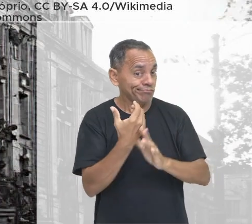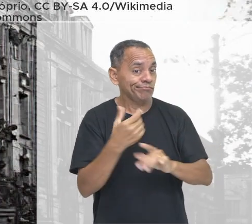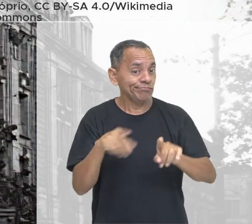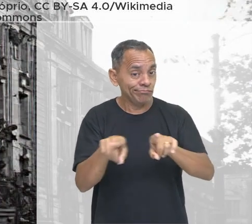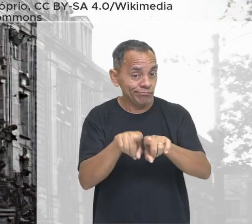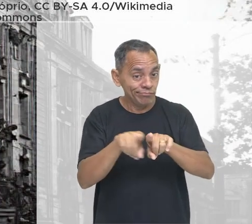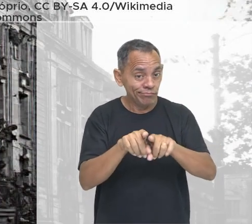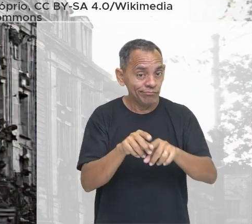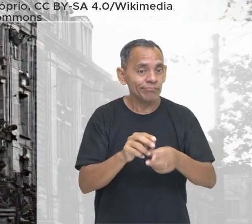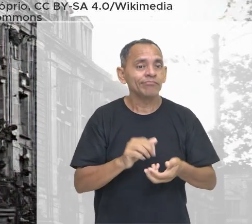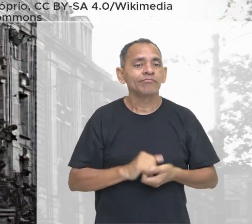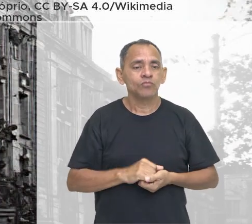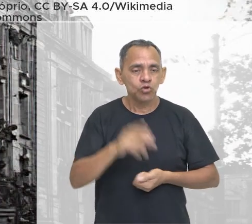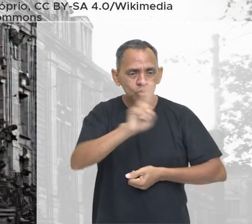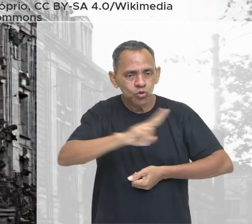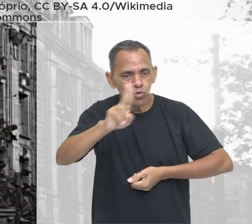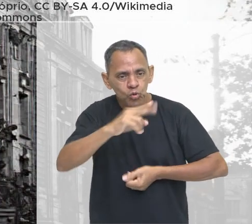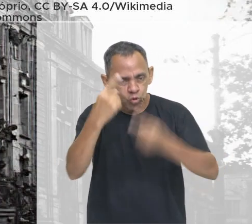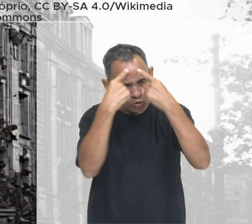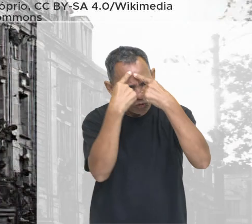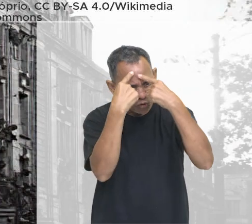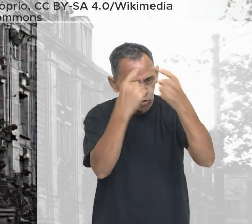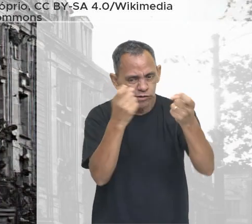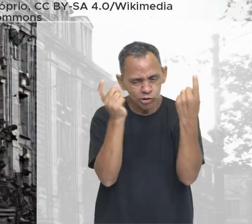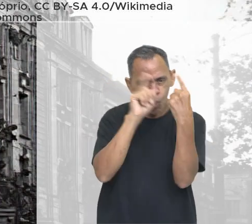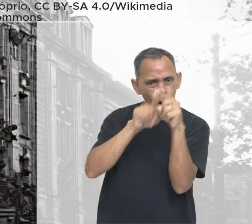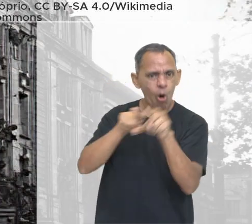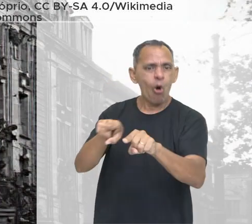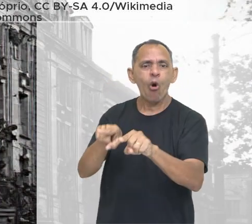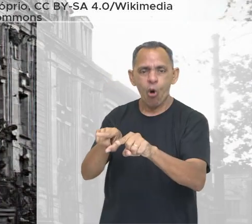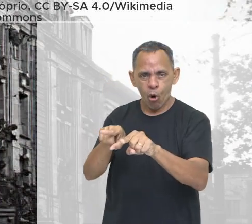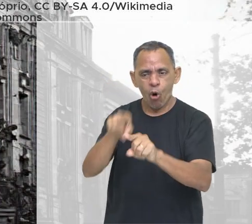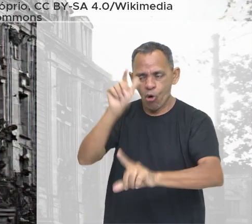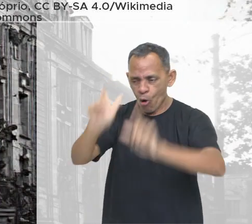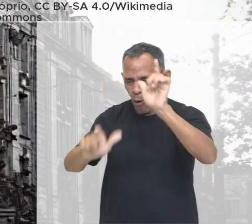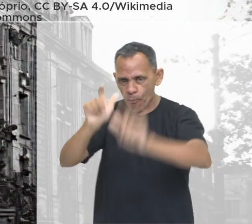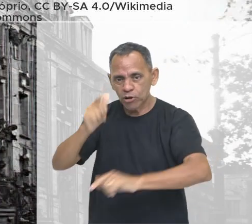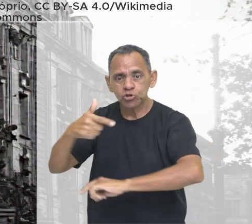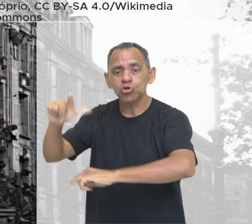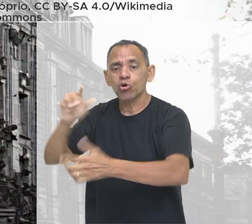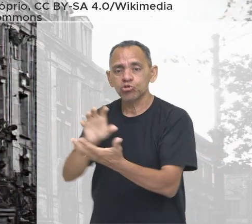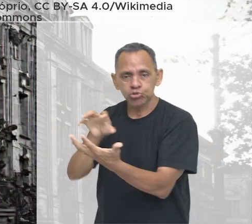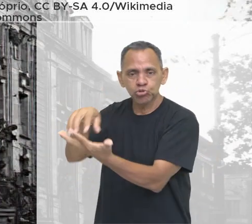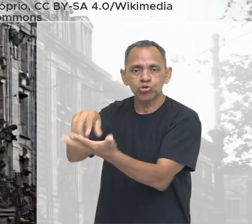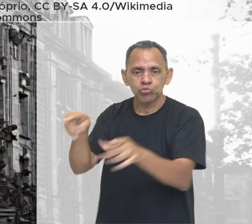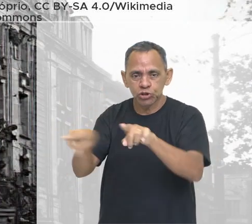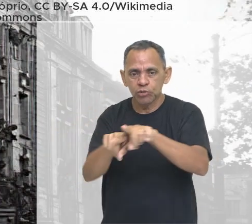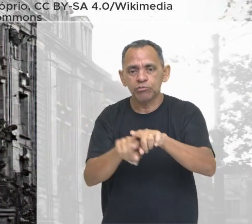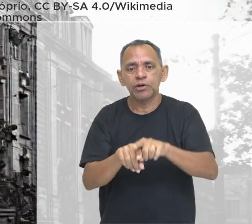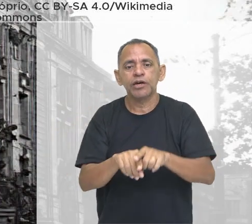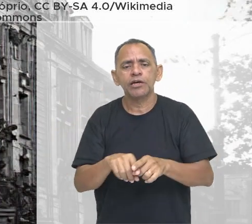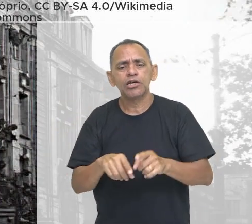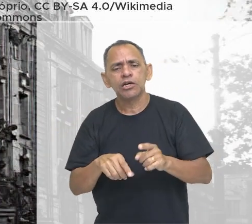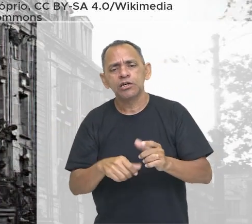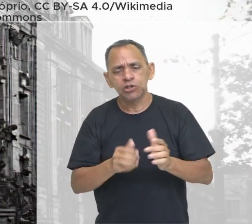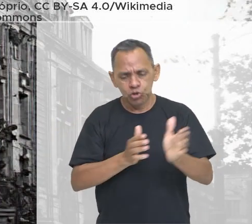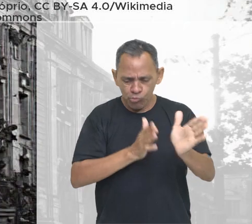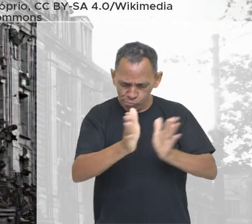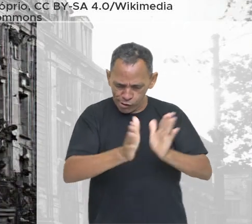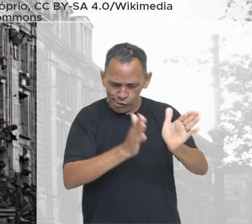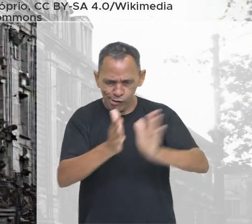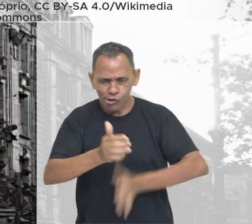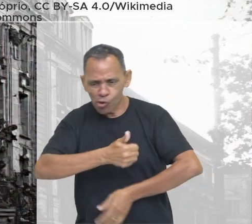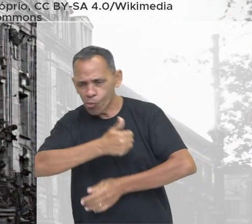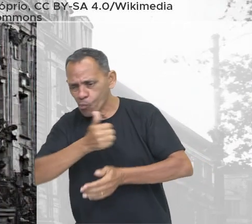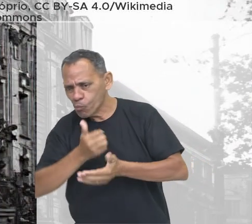crucial na intimidação e violência contra opositores políticos nos primeiros anos do regime nazista. Então,